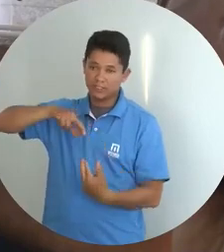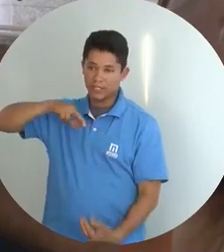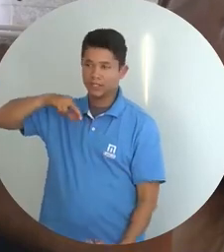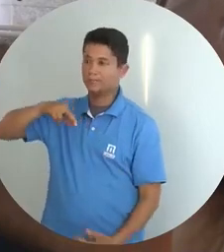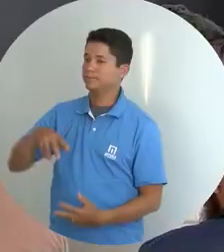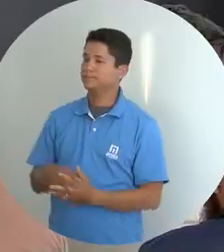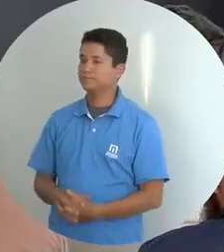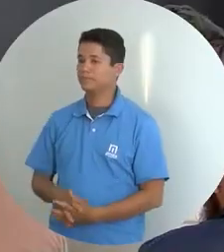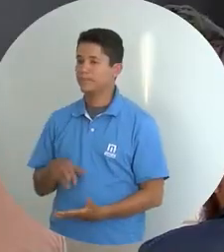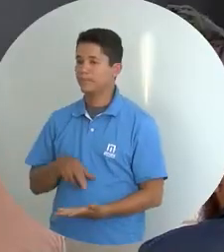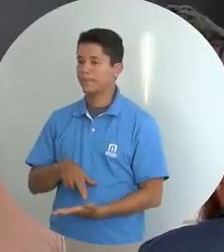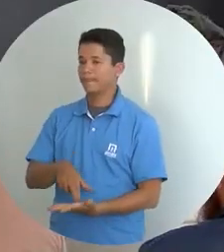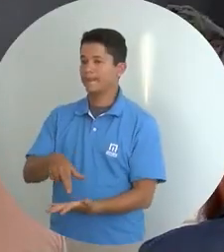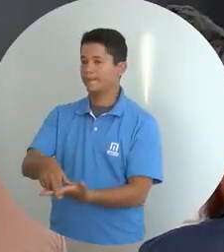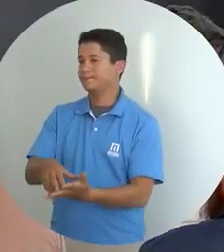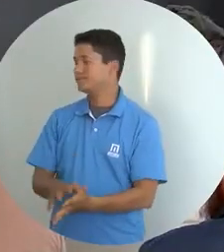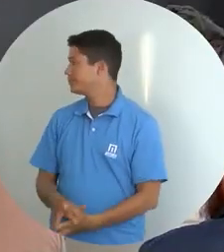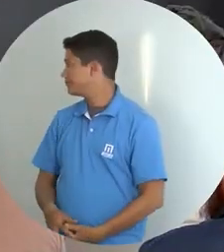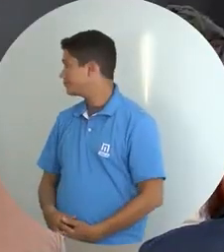Aqui a gente tem uma